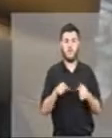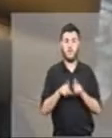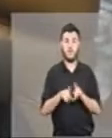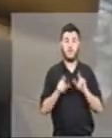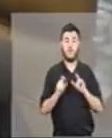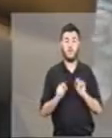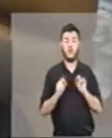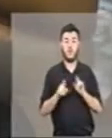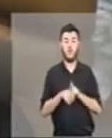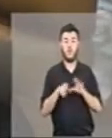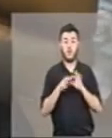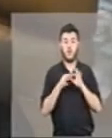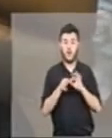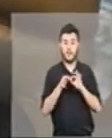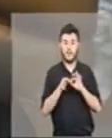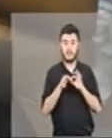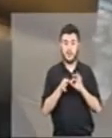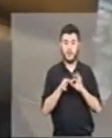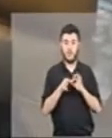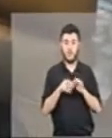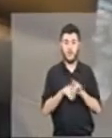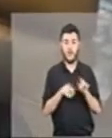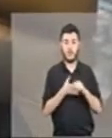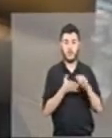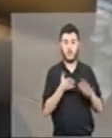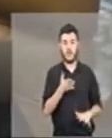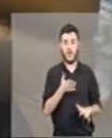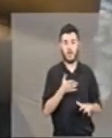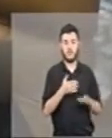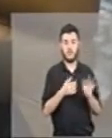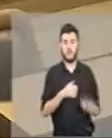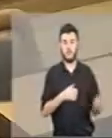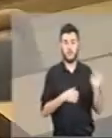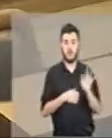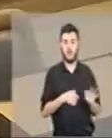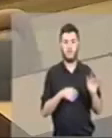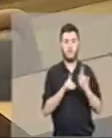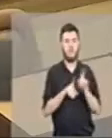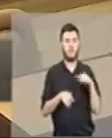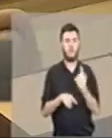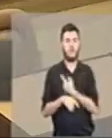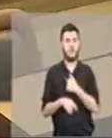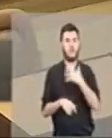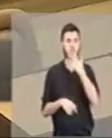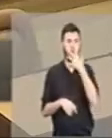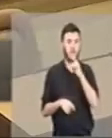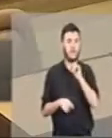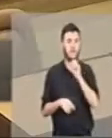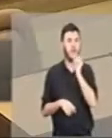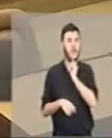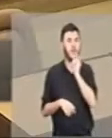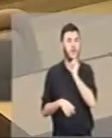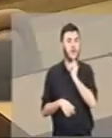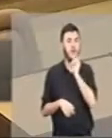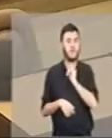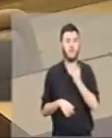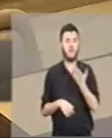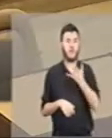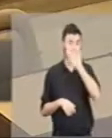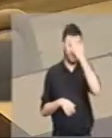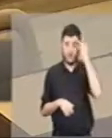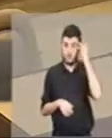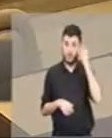o desempenho daquela atividade funcional. Suponha-se o exemplo de um membro do Congresso